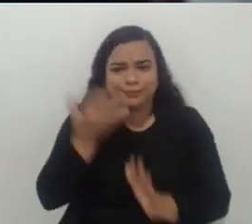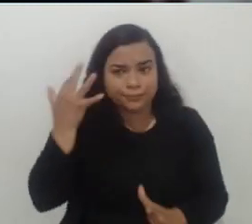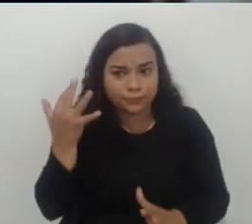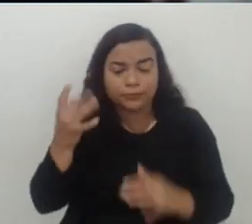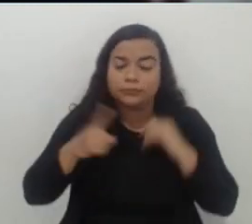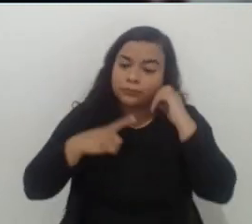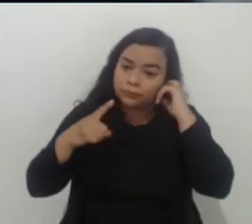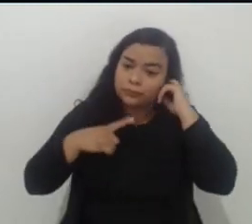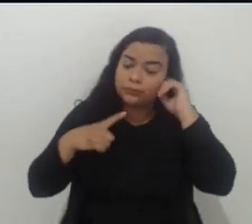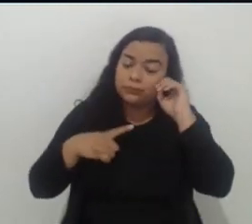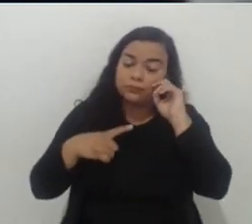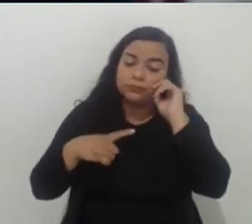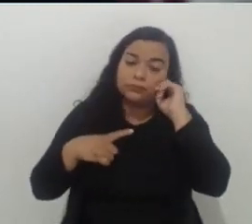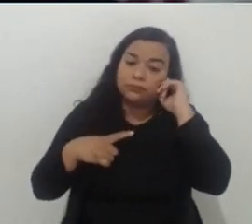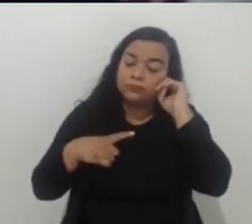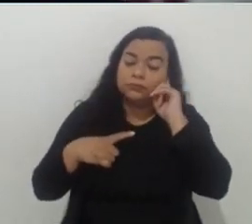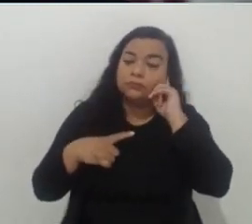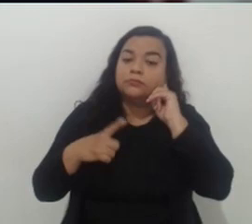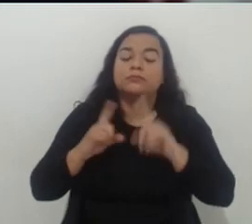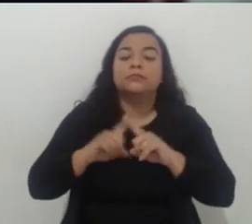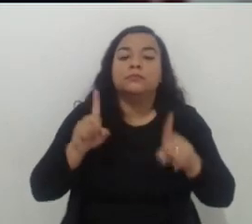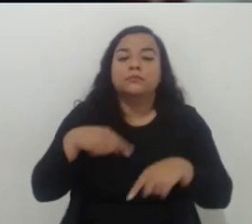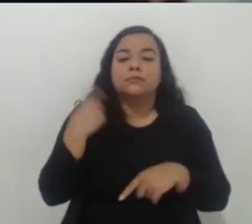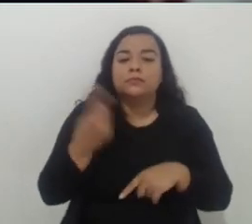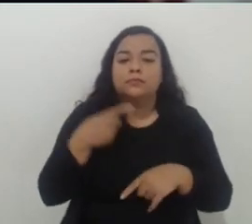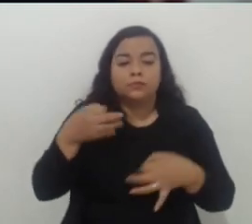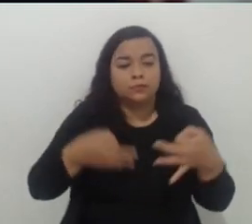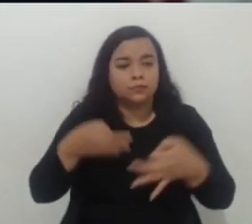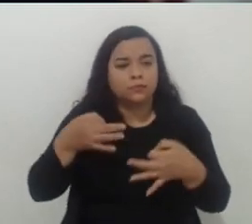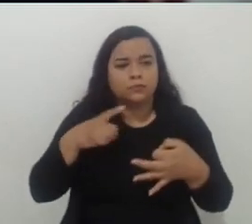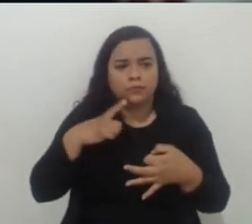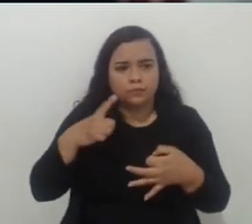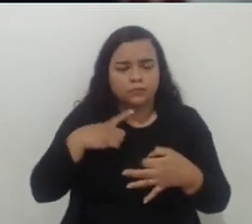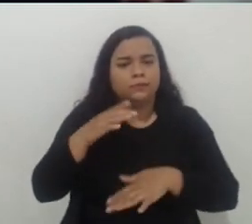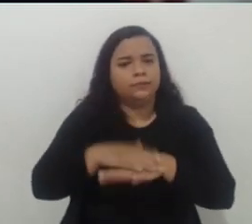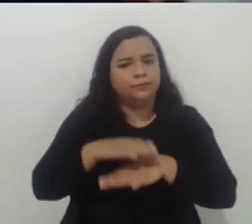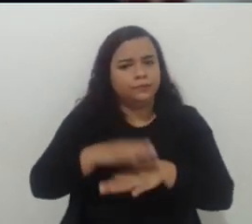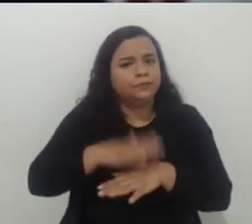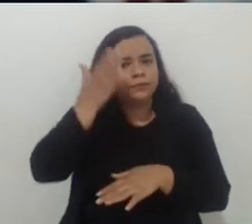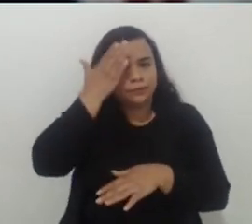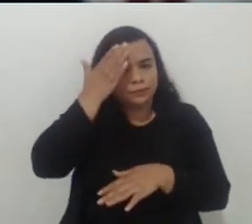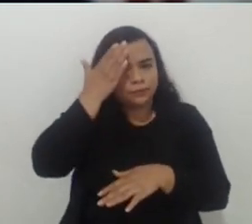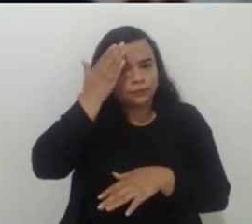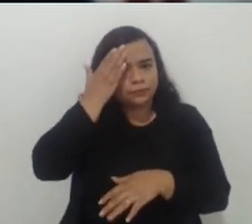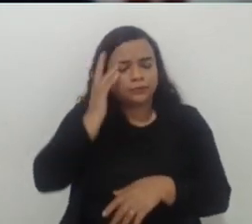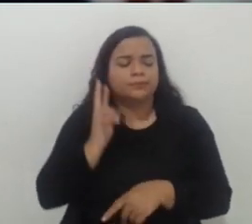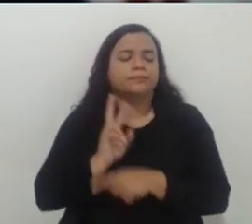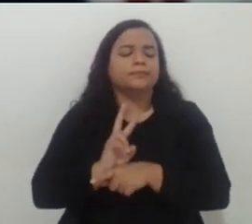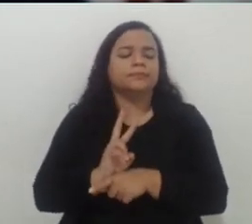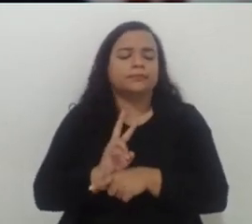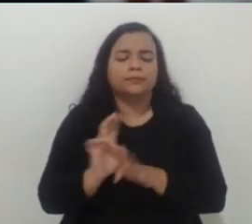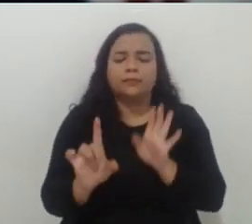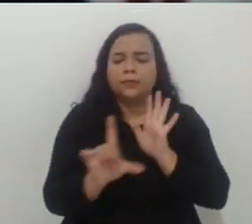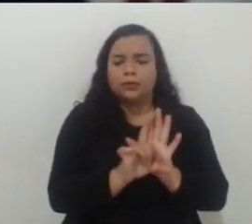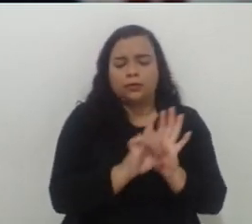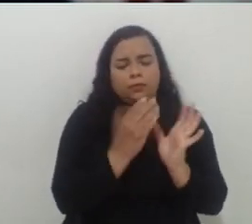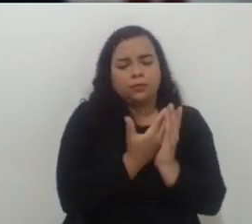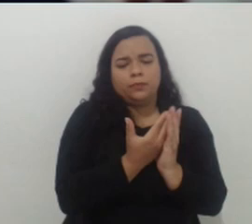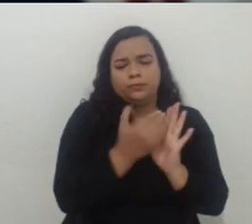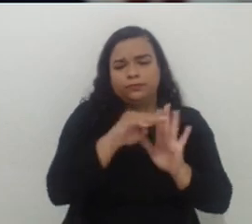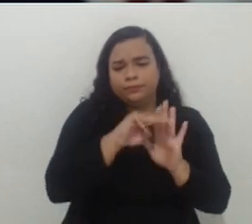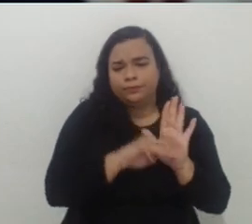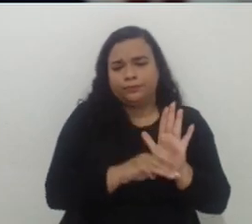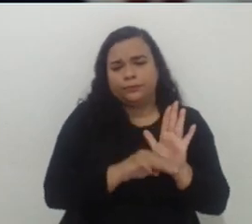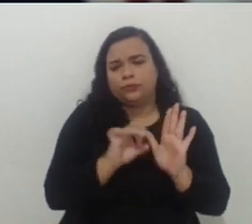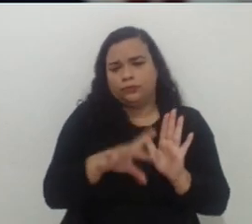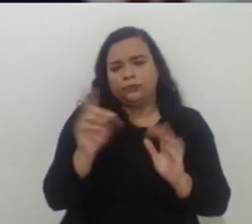mas nós, julgadores, somos cingidos, não apenas pela a lei processual, mas,